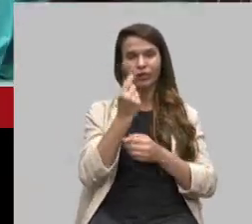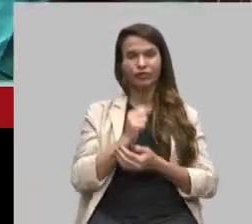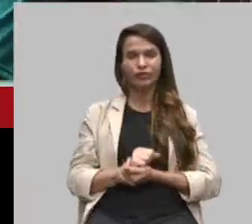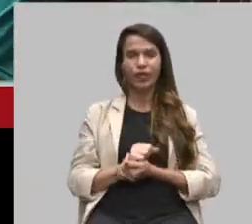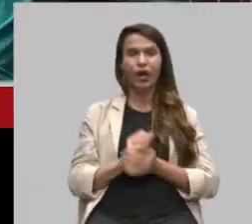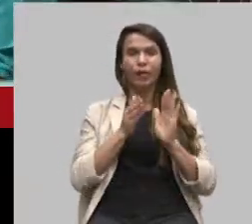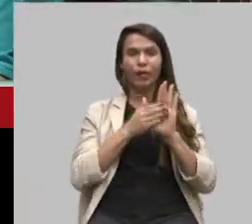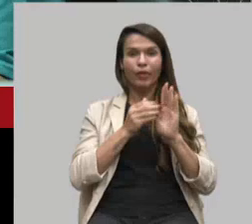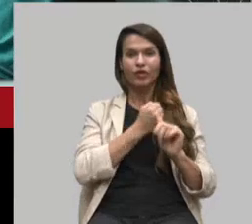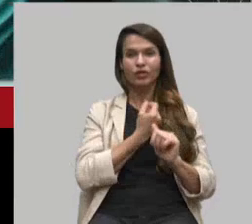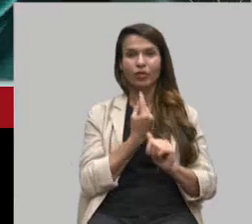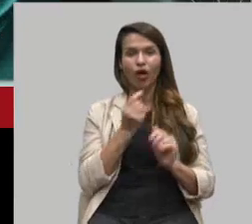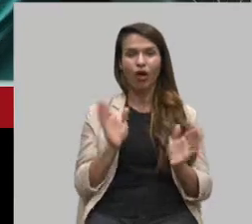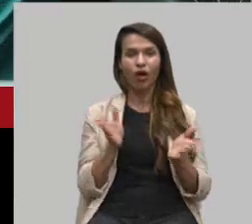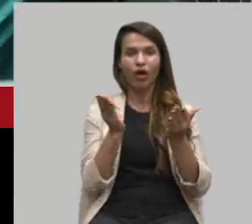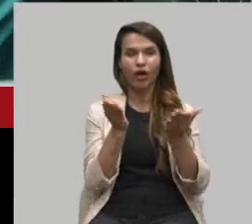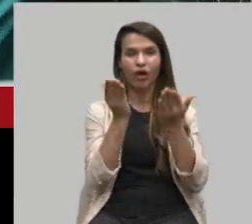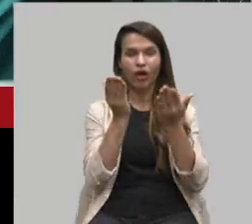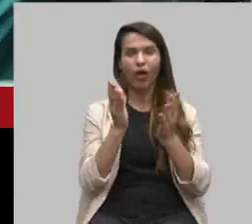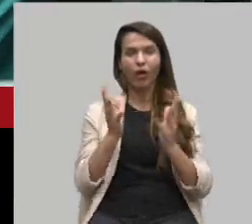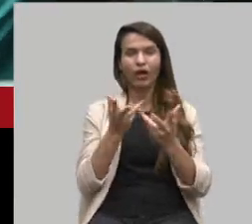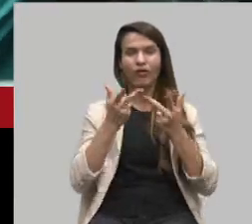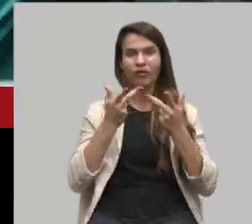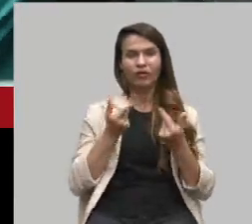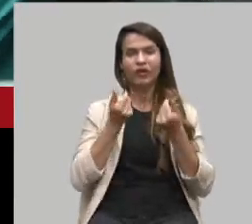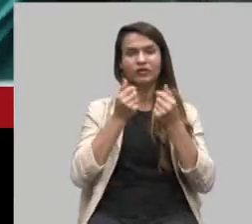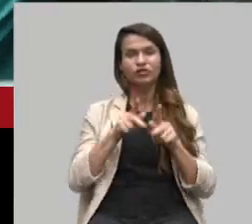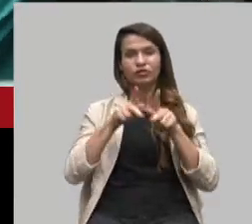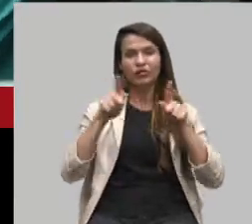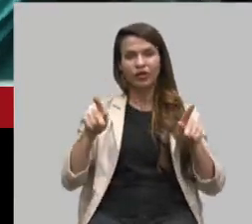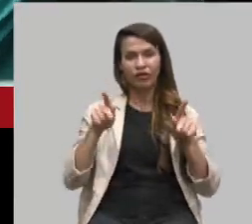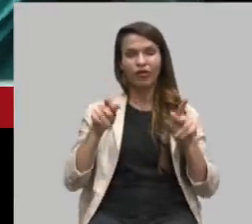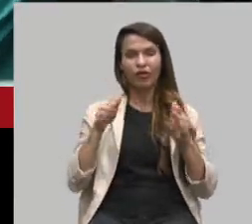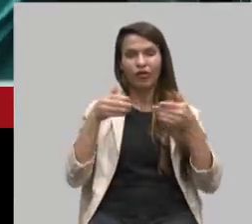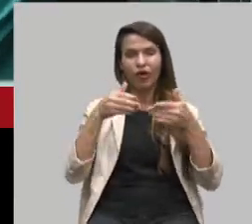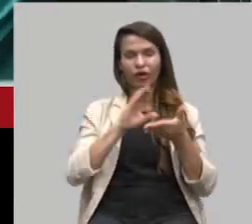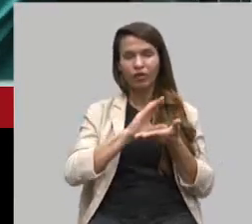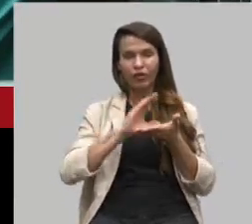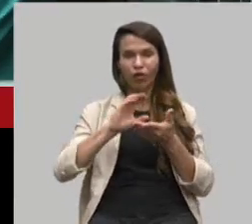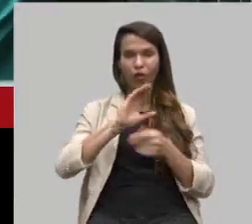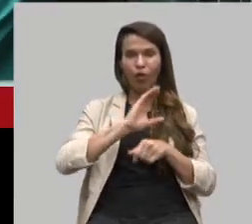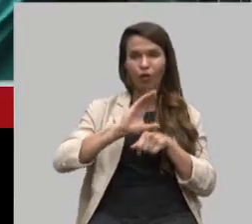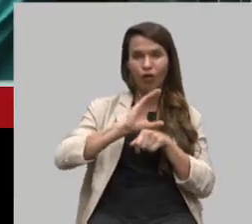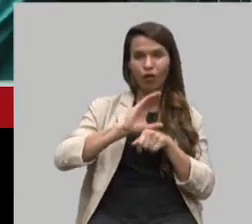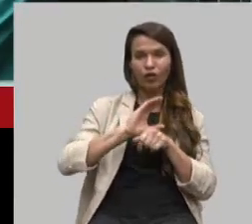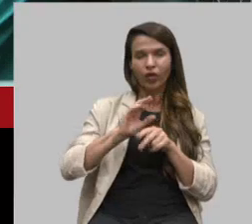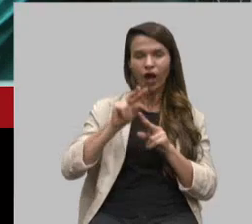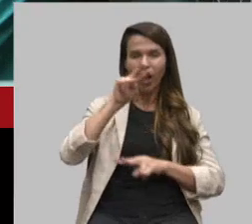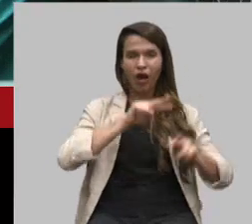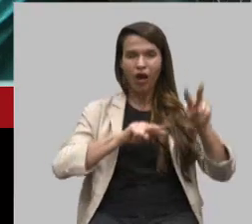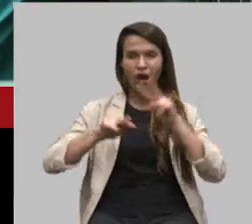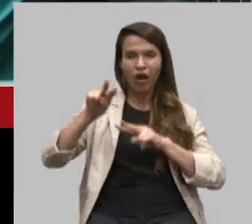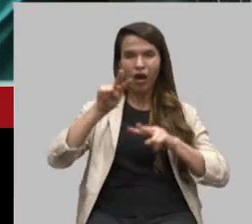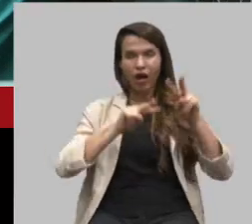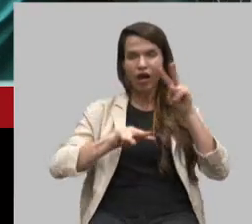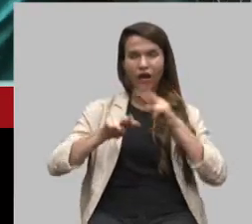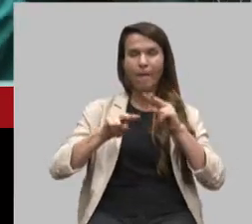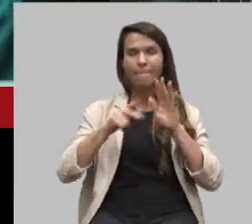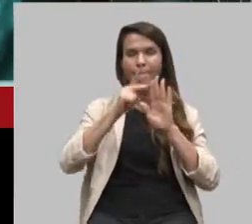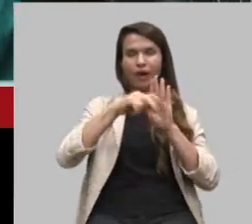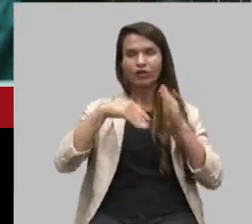um incentiva a constante qualificação dos professores por meio de investimentos em cursos de atualização workshops e programas de desenvolvimento